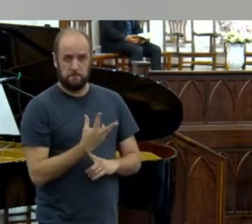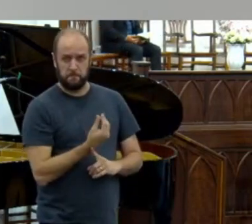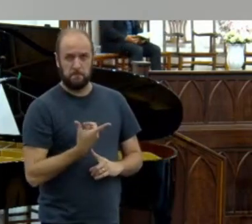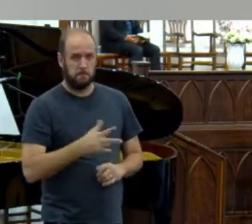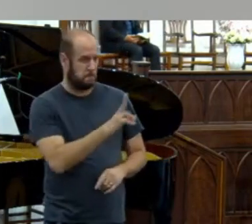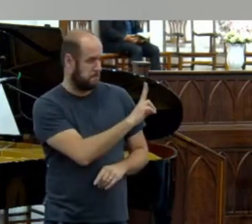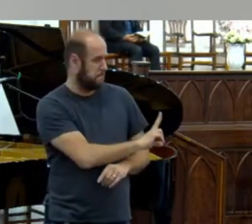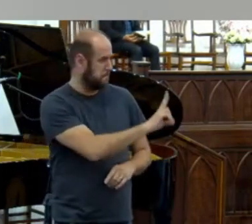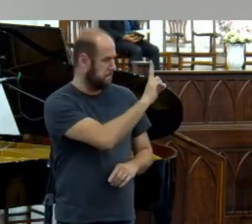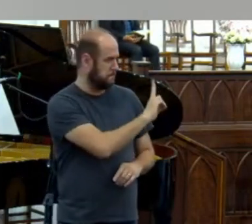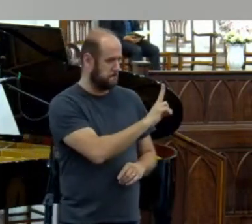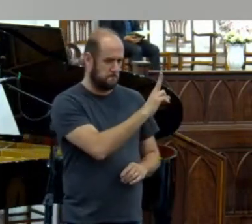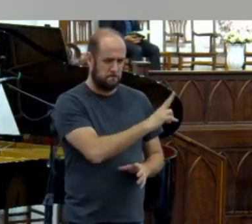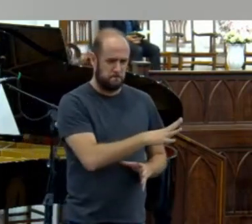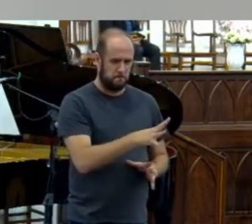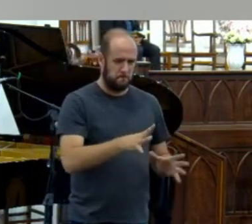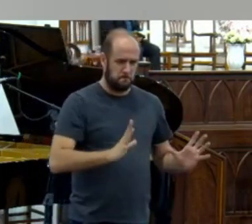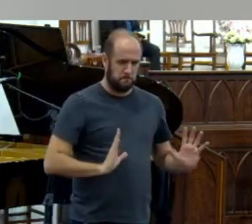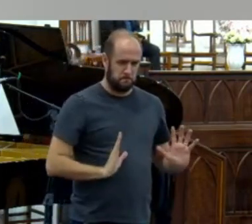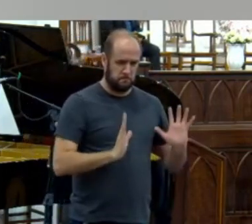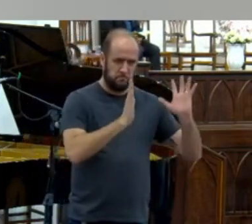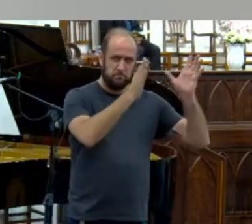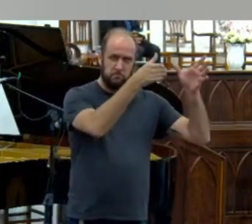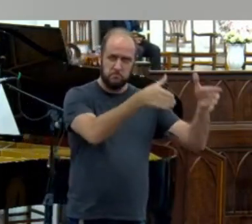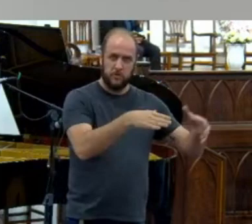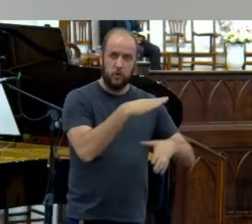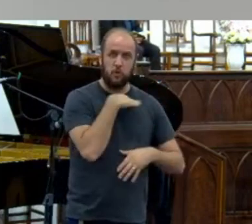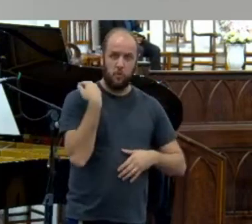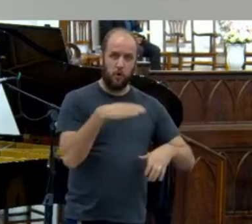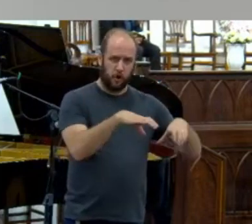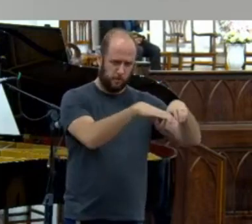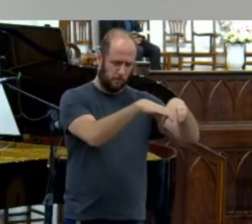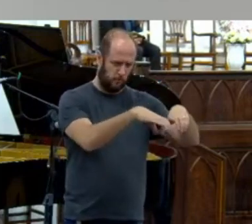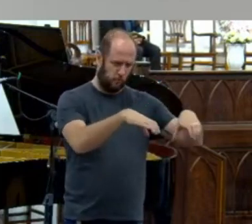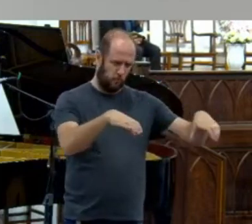essa pedra para colocar em sepulcros, nos